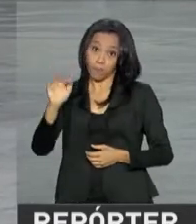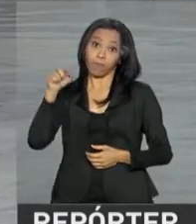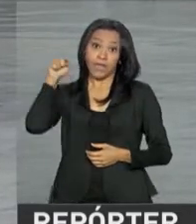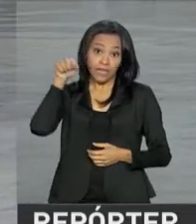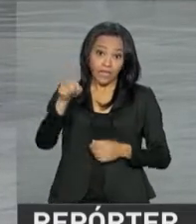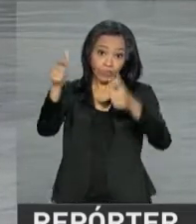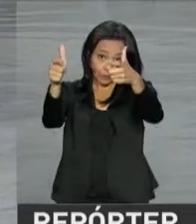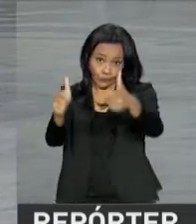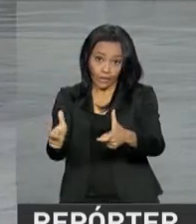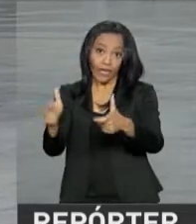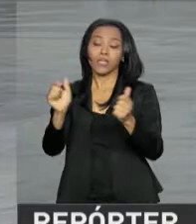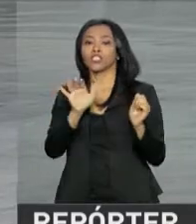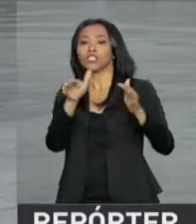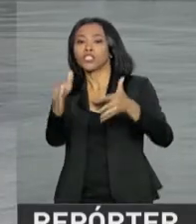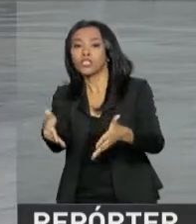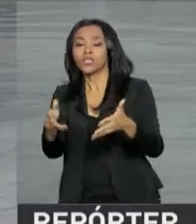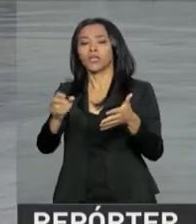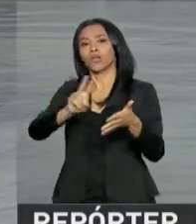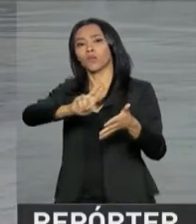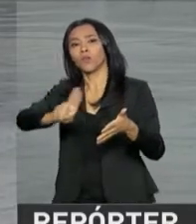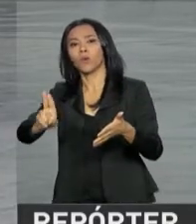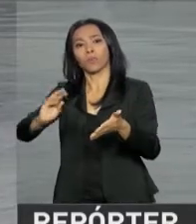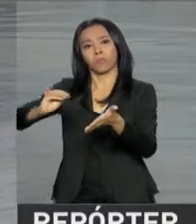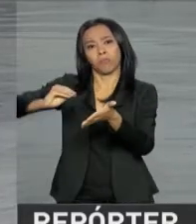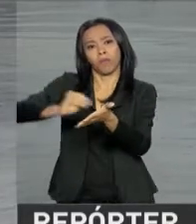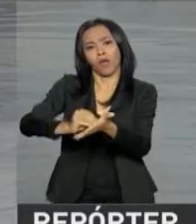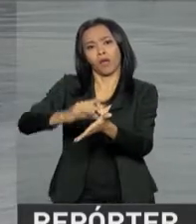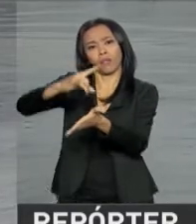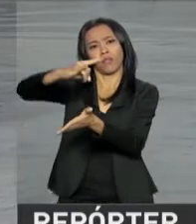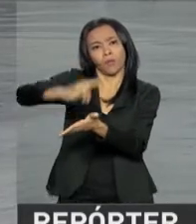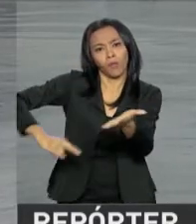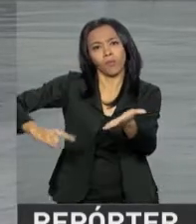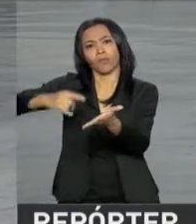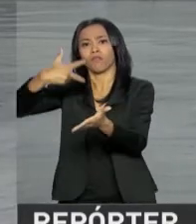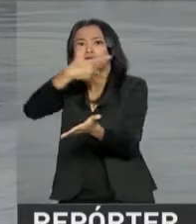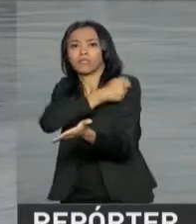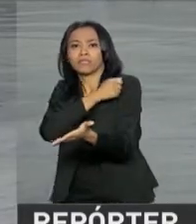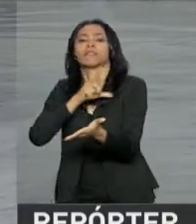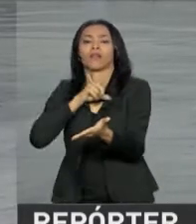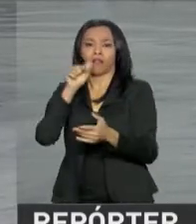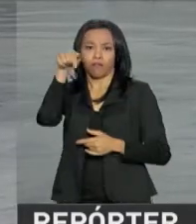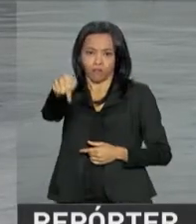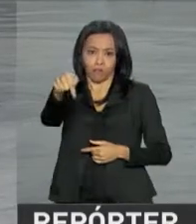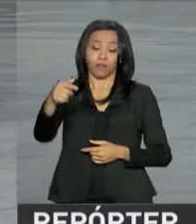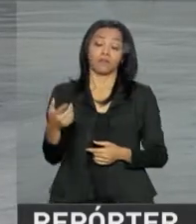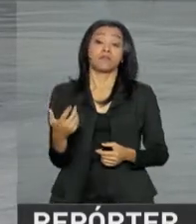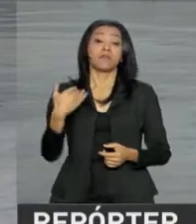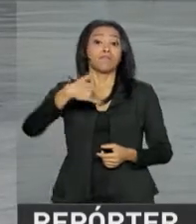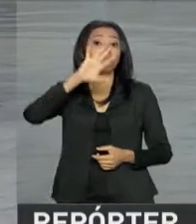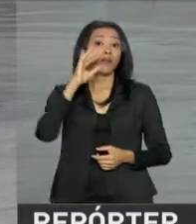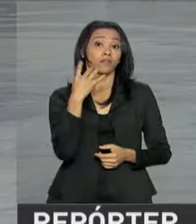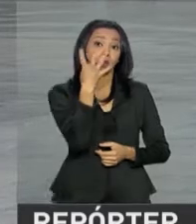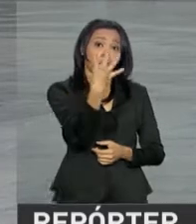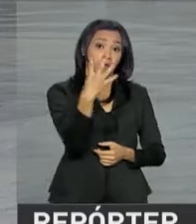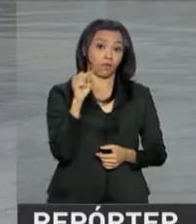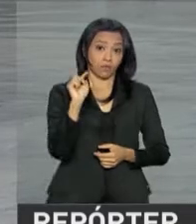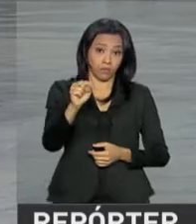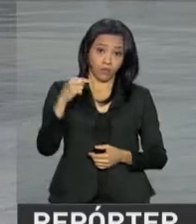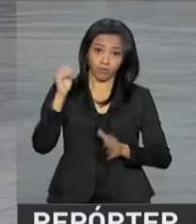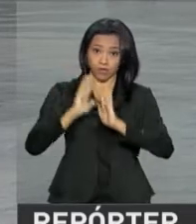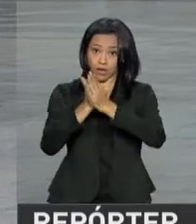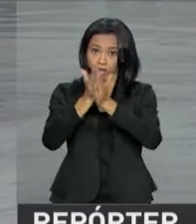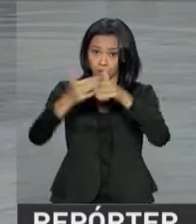recebidos identificados regularizados e recebem vacina e mais de 4 mil carteiras de trabalho